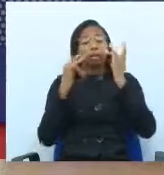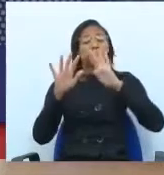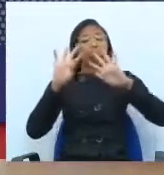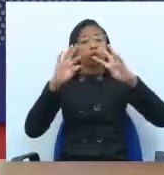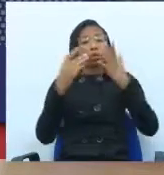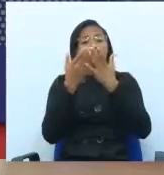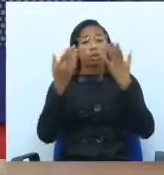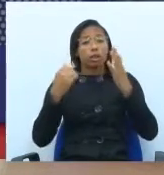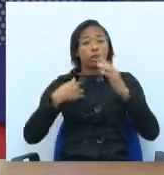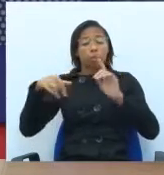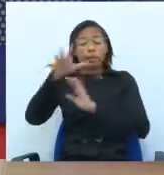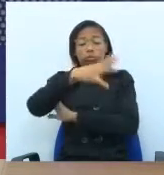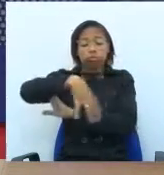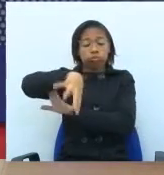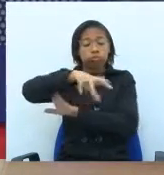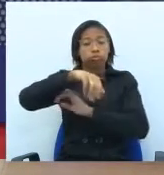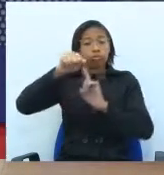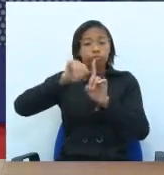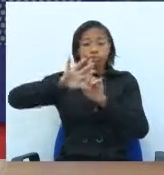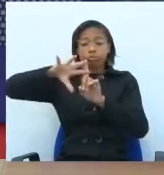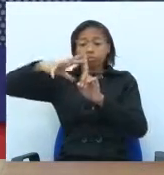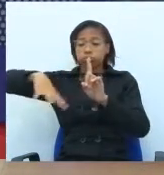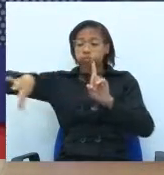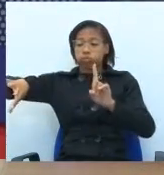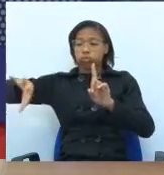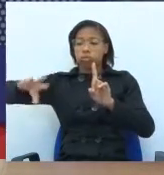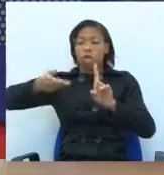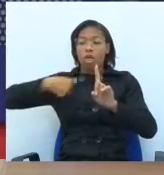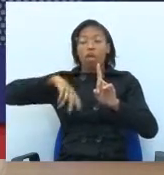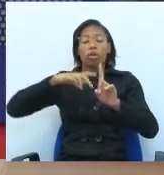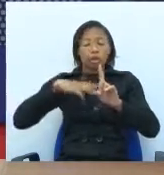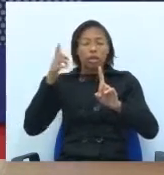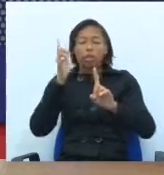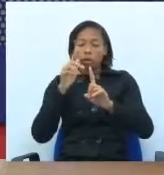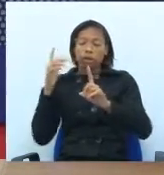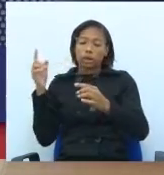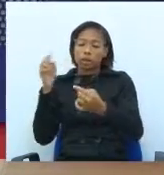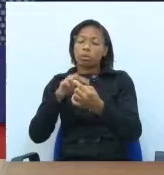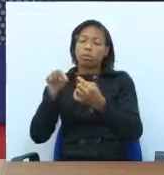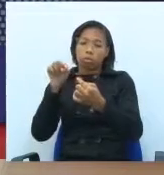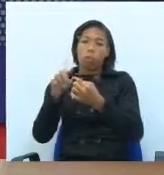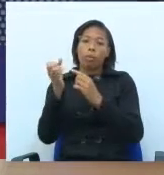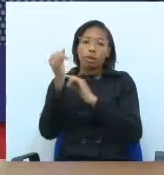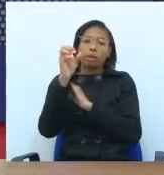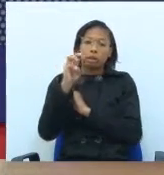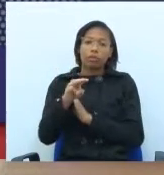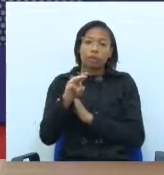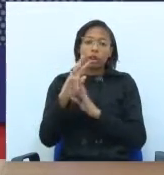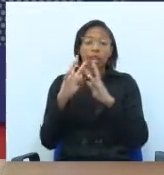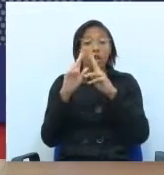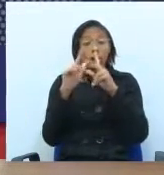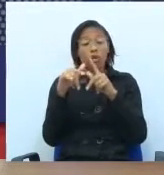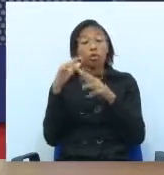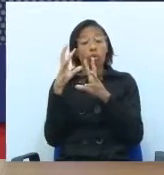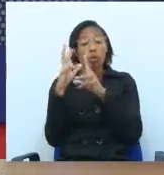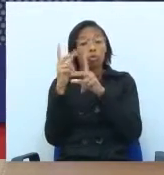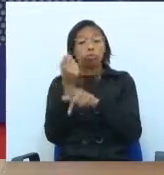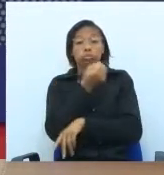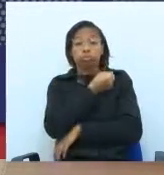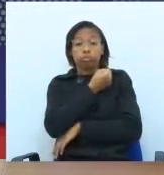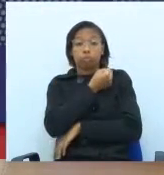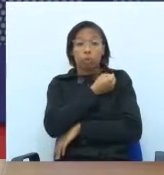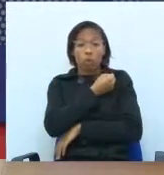gente tem conseguido acompanhar as metas de resultado fiscal e que os números,